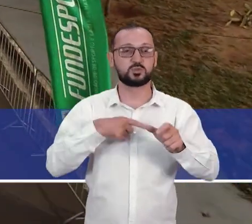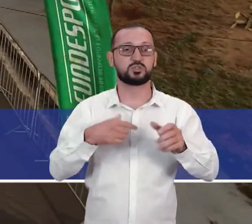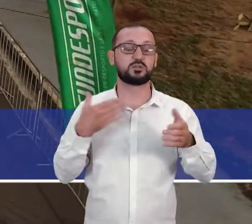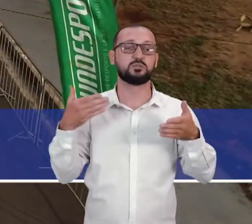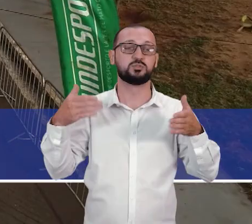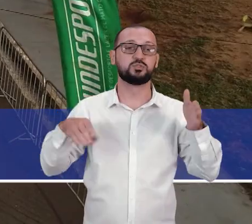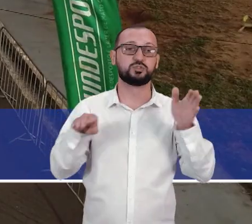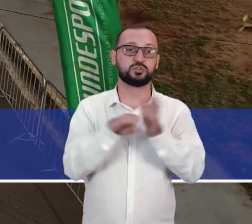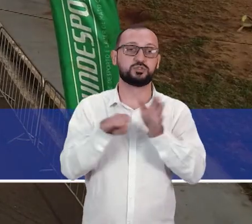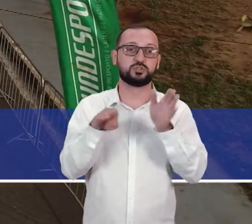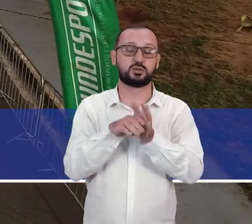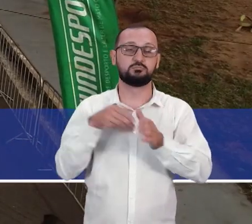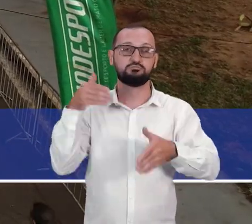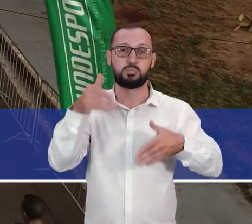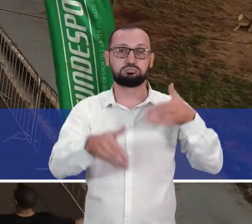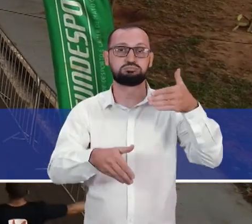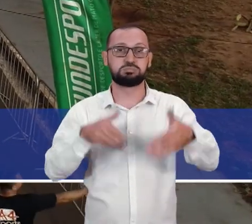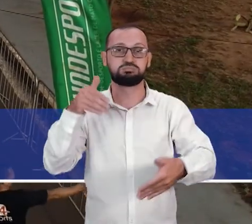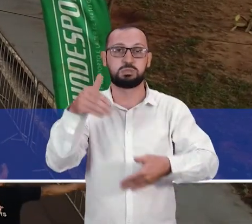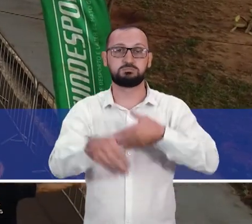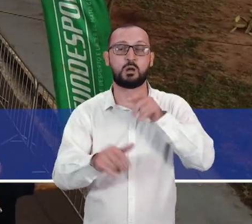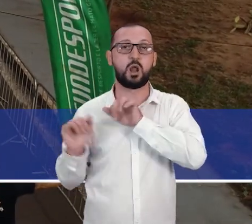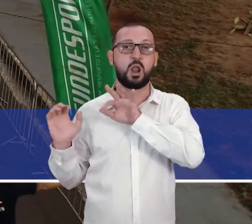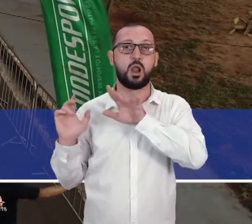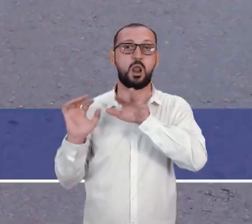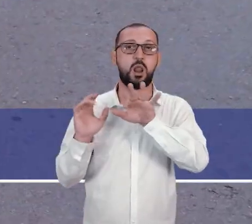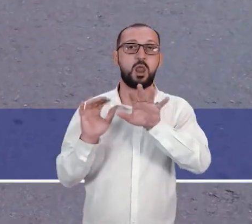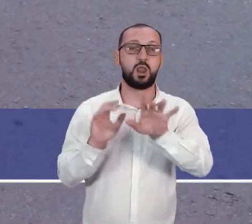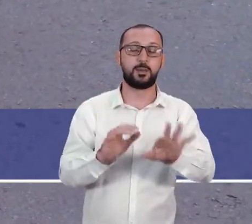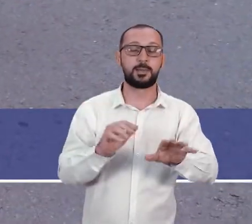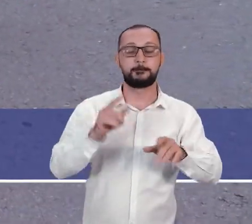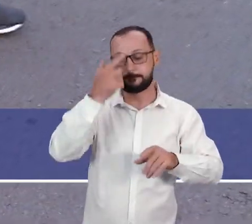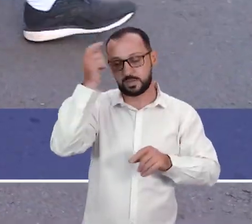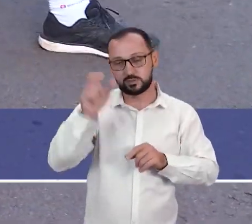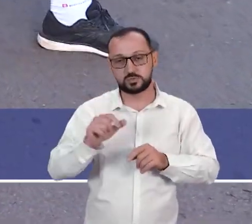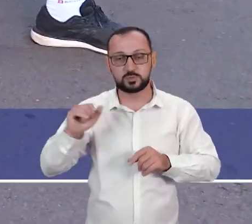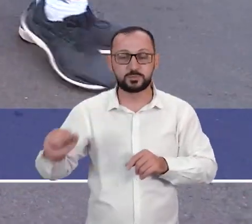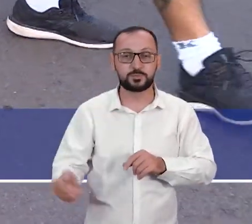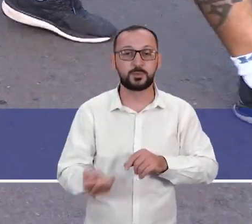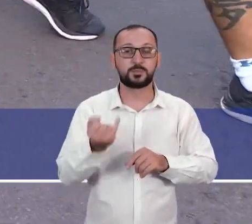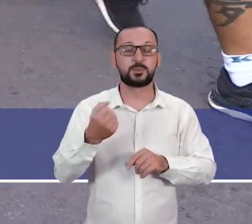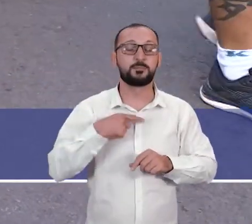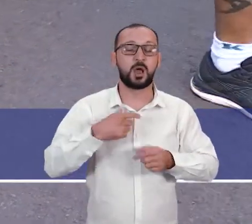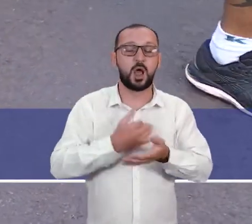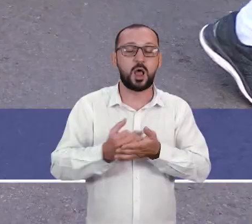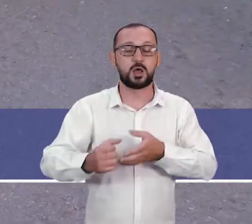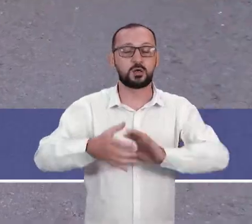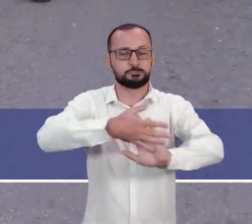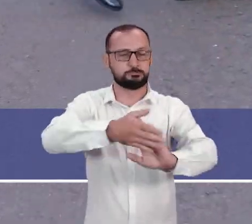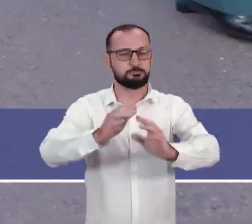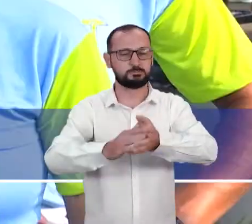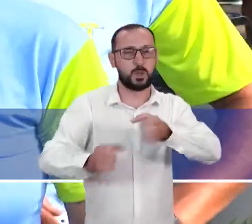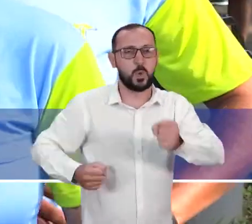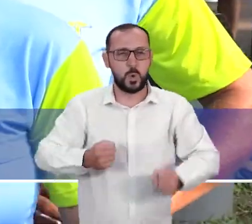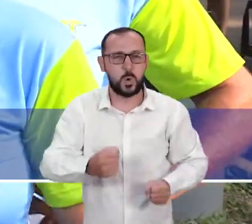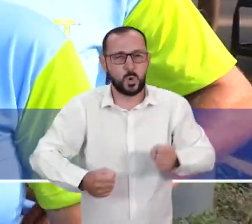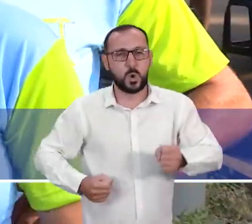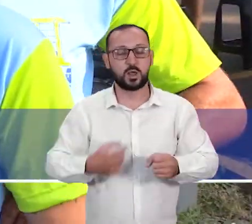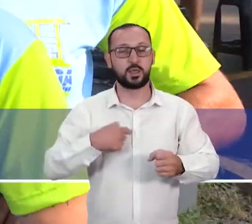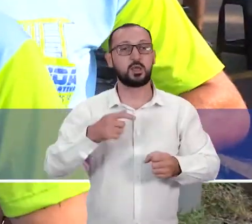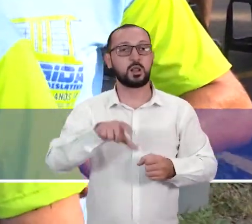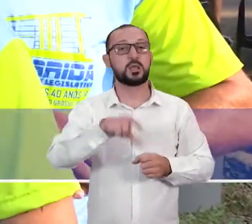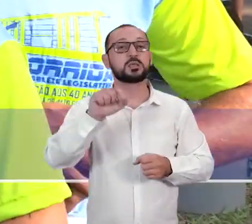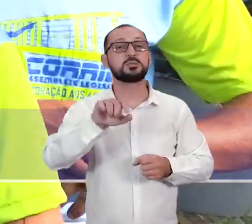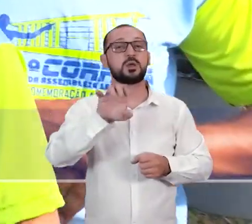os participantes já estavam chegando até a Assembleia Legislativa. Entre essas pessoas que aproveitaram o tempo que restava para aquecimento está a